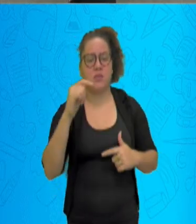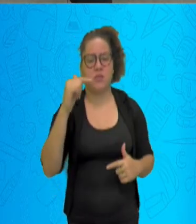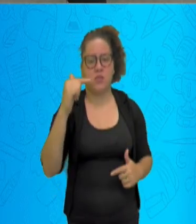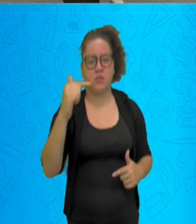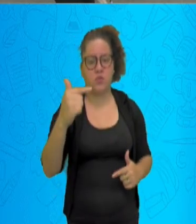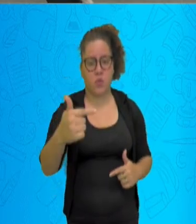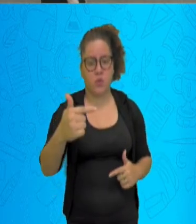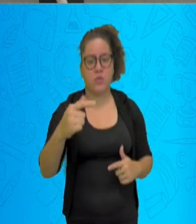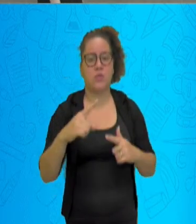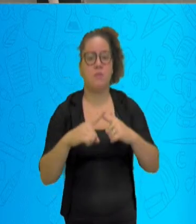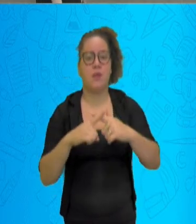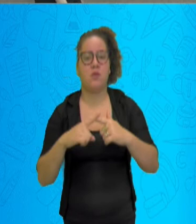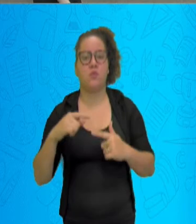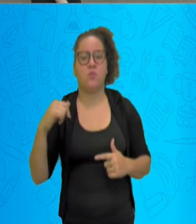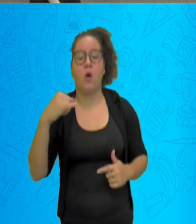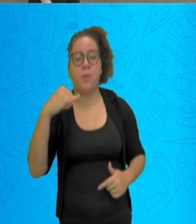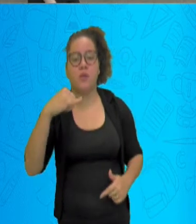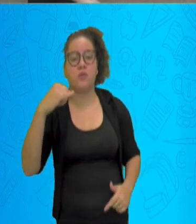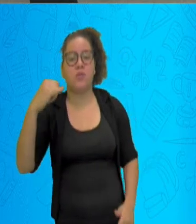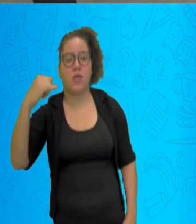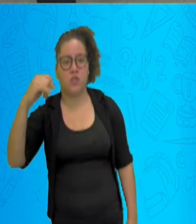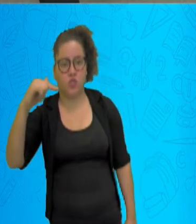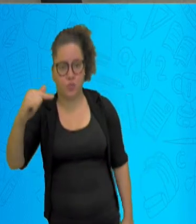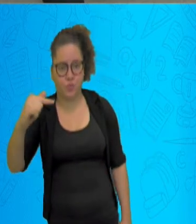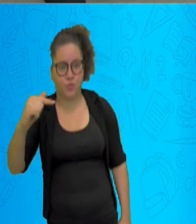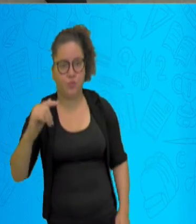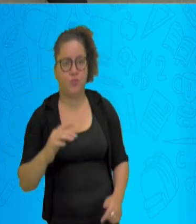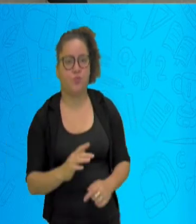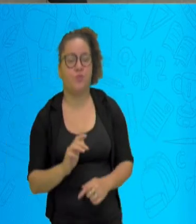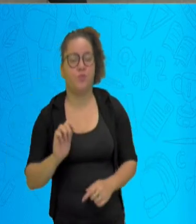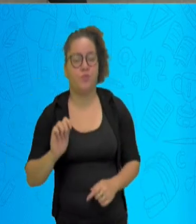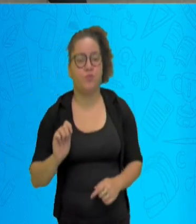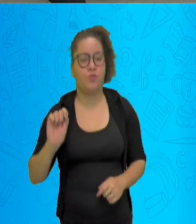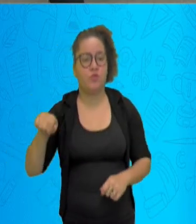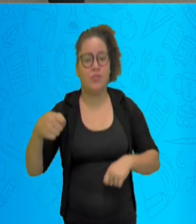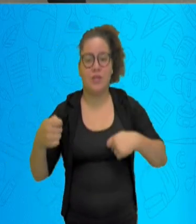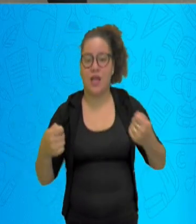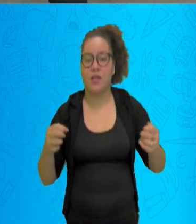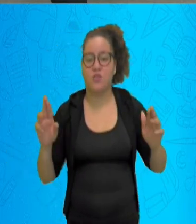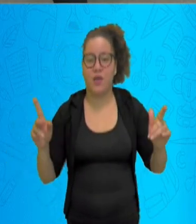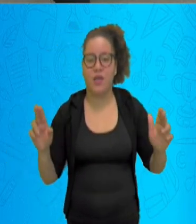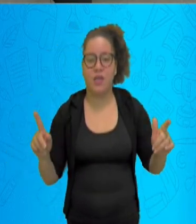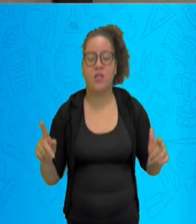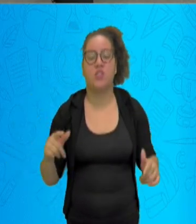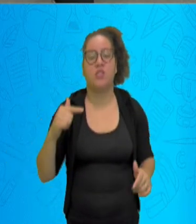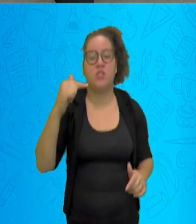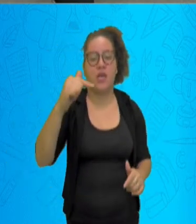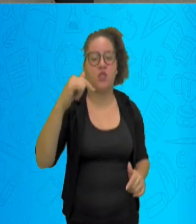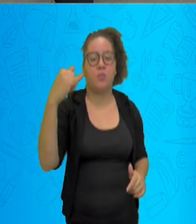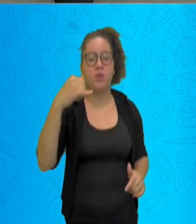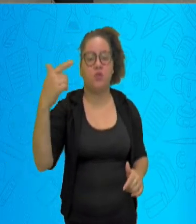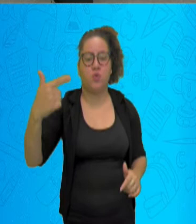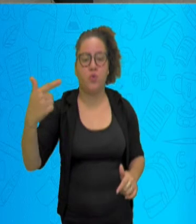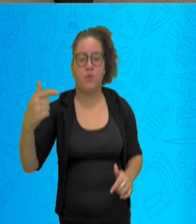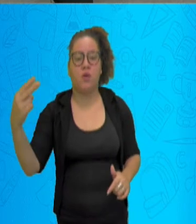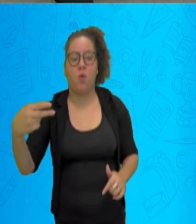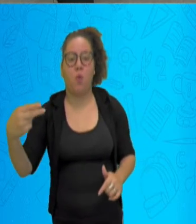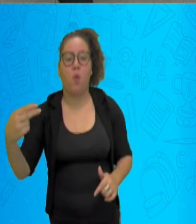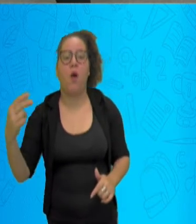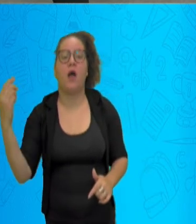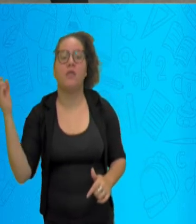7. Então, eu vou diminuir sinais diferentes. 7 menos 2 é igual